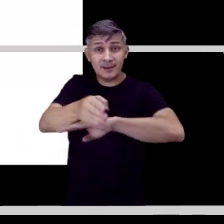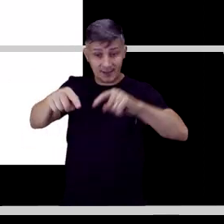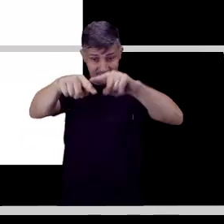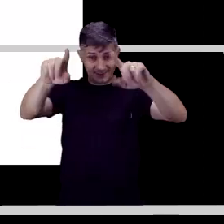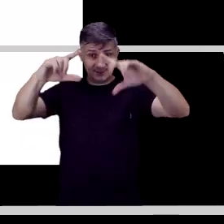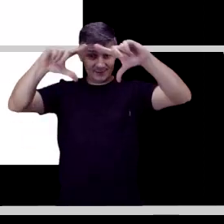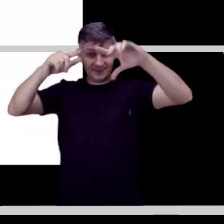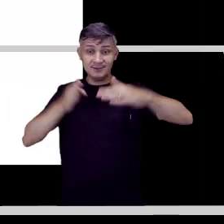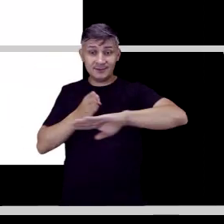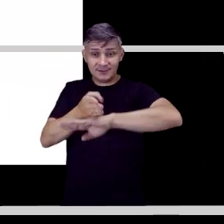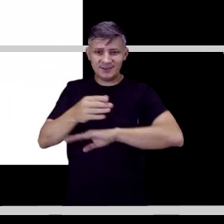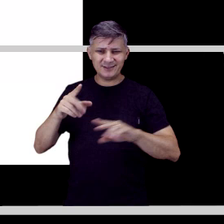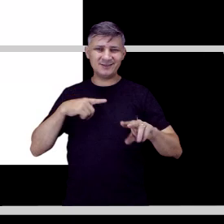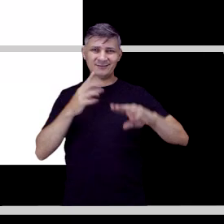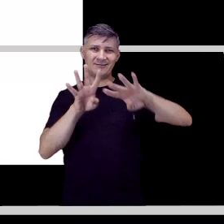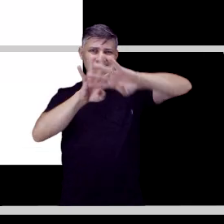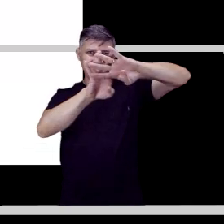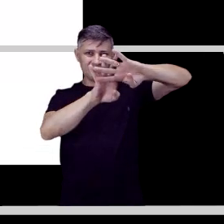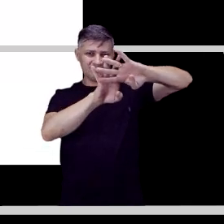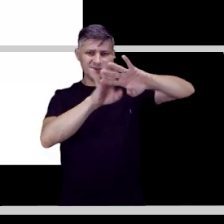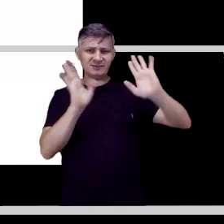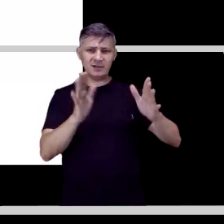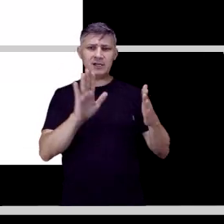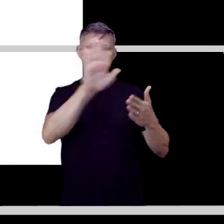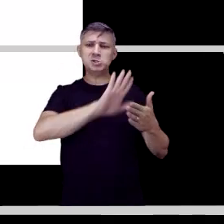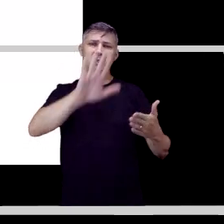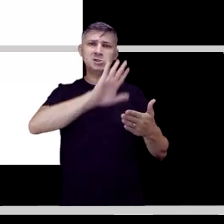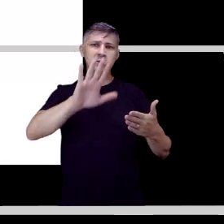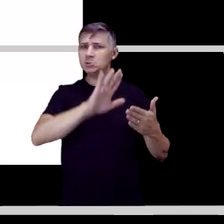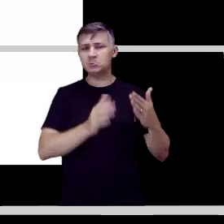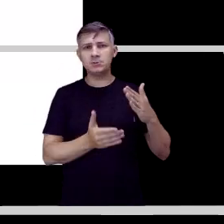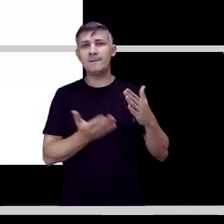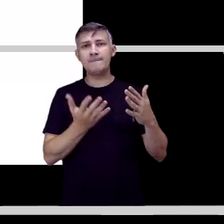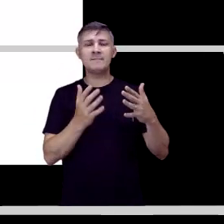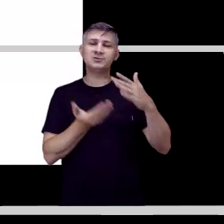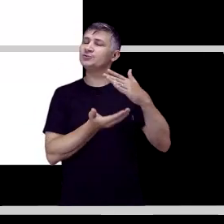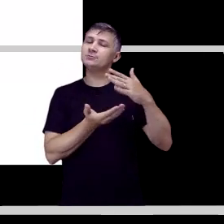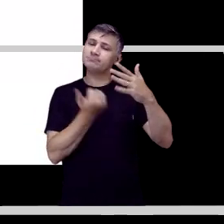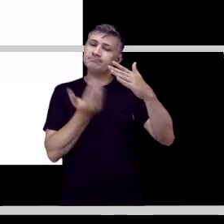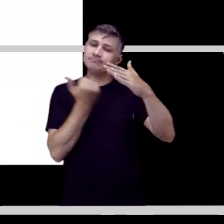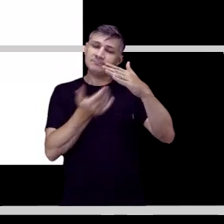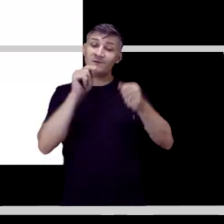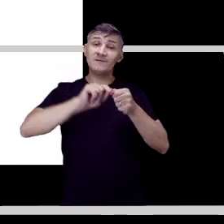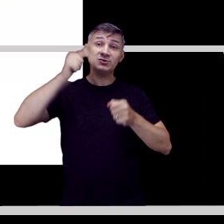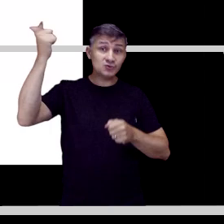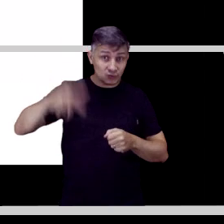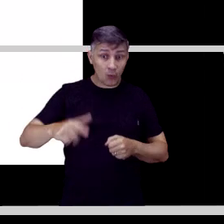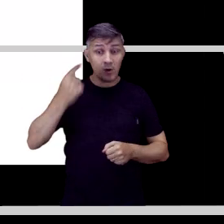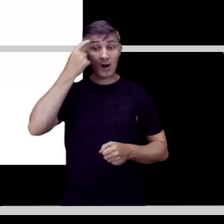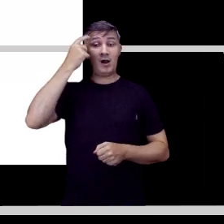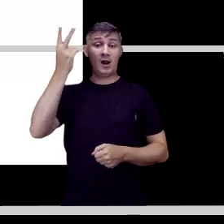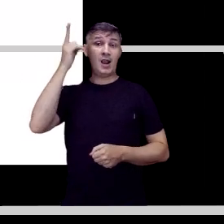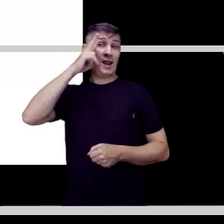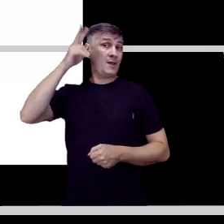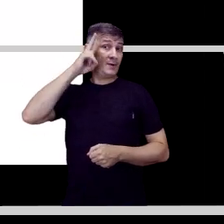esses cobogós que estavam cobertos já, eles foram recuperados e refeitos, valorizando,